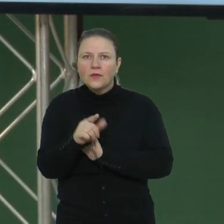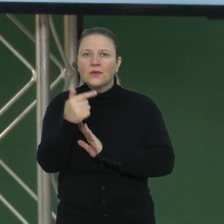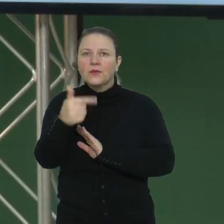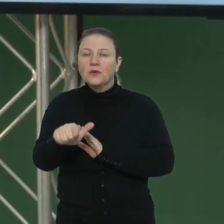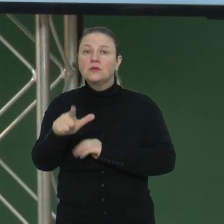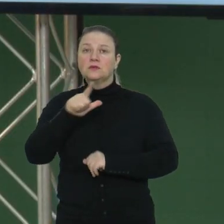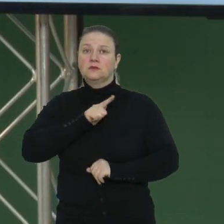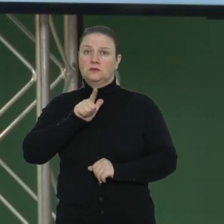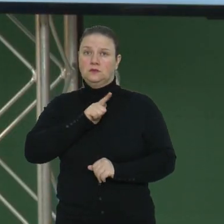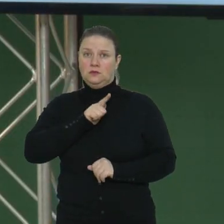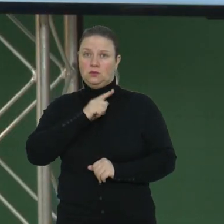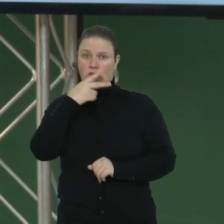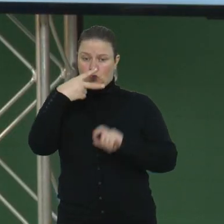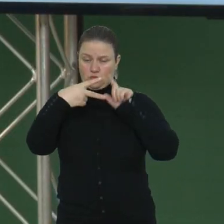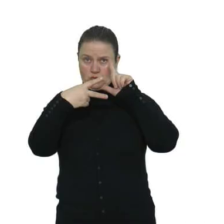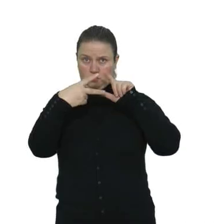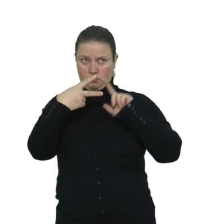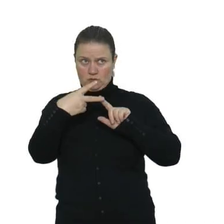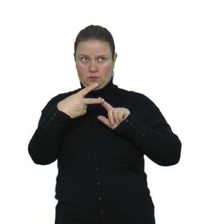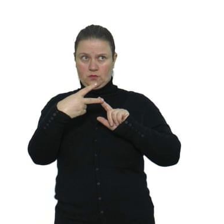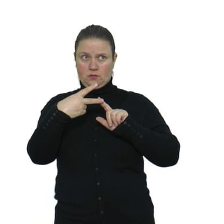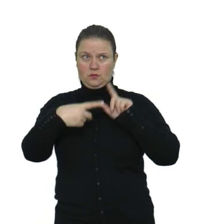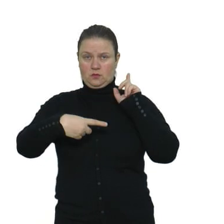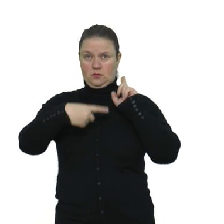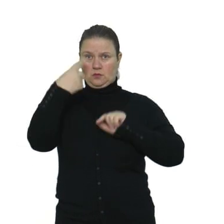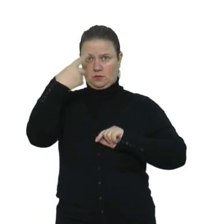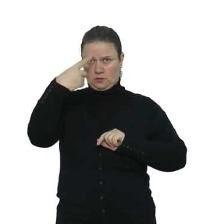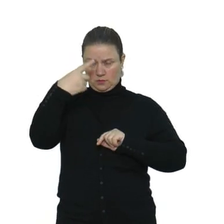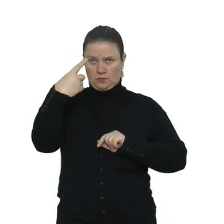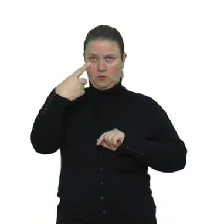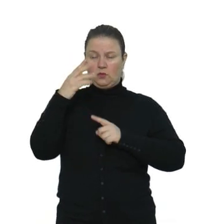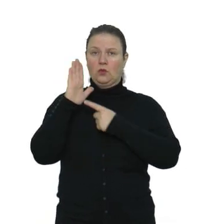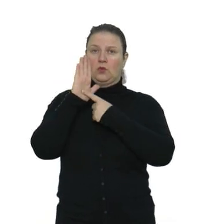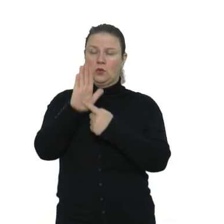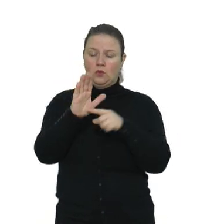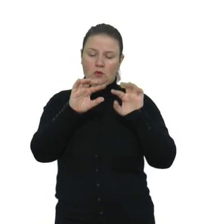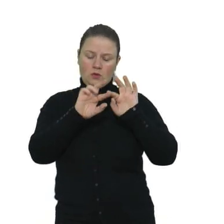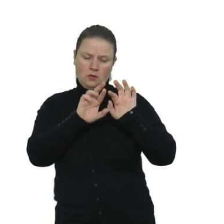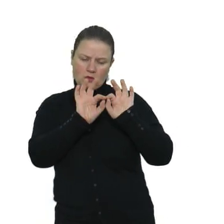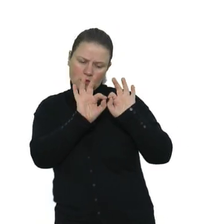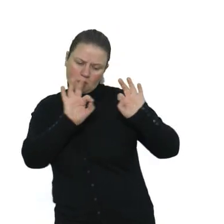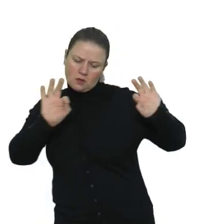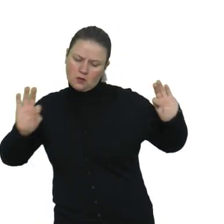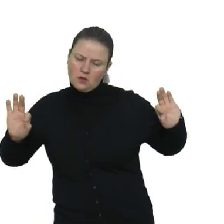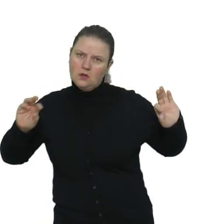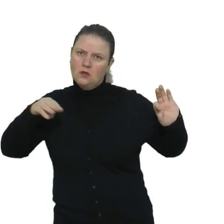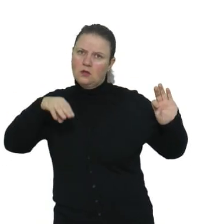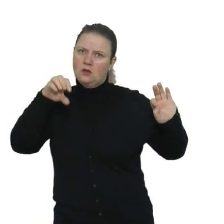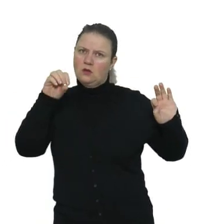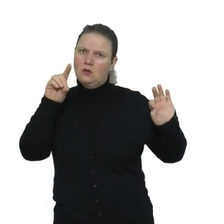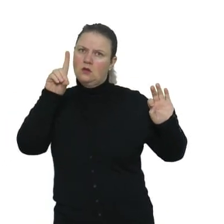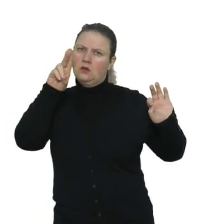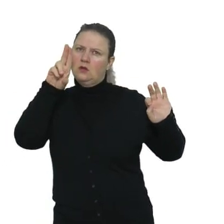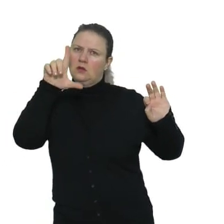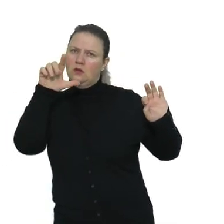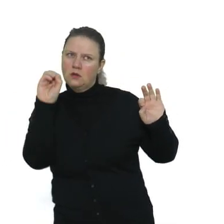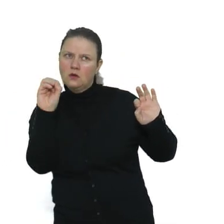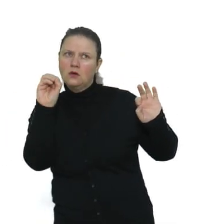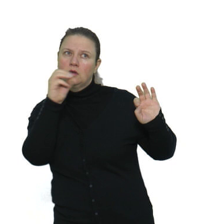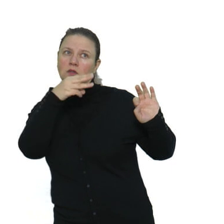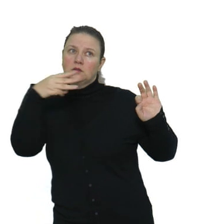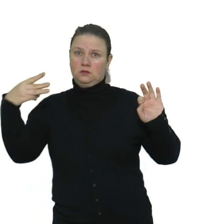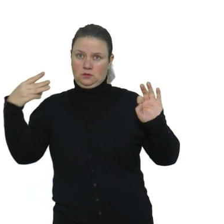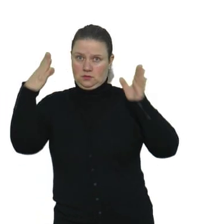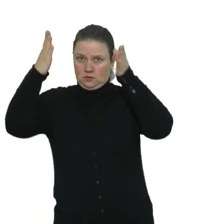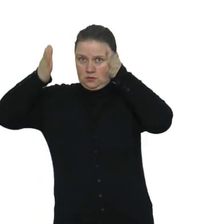tem duas situações. Primeiro, indique na reta o módulo de 3. Aonde será que vai estar o módulo de 3? E o